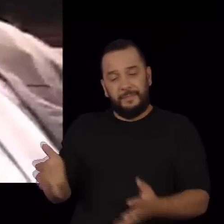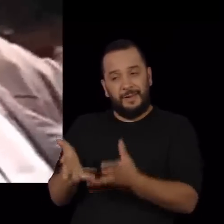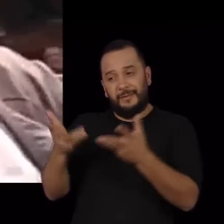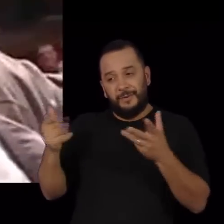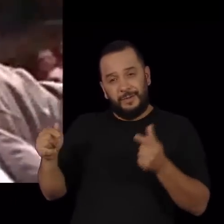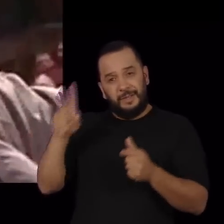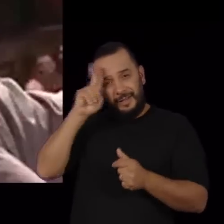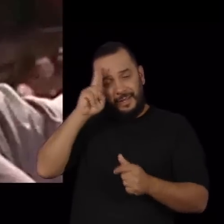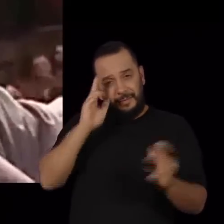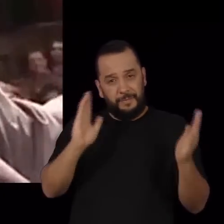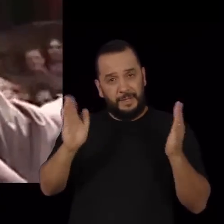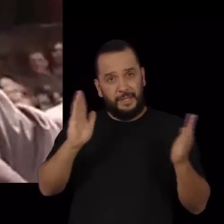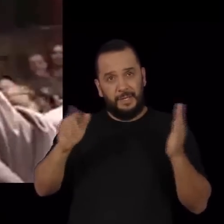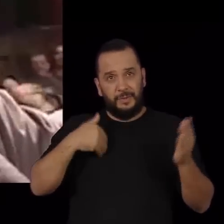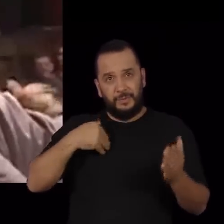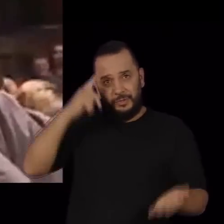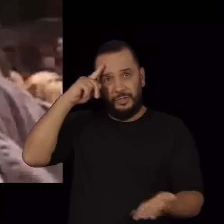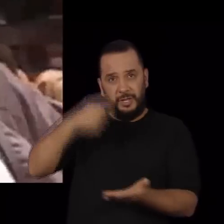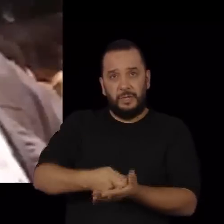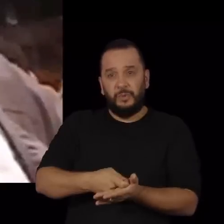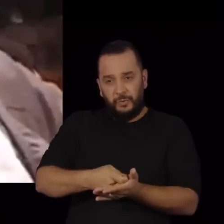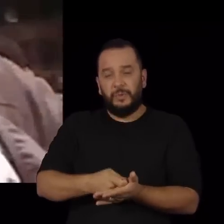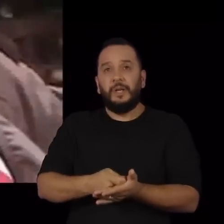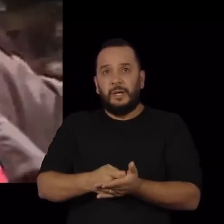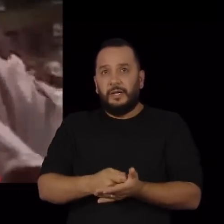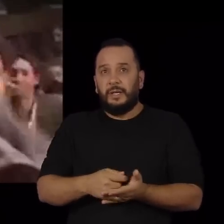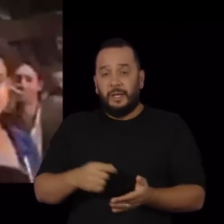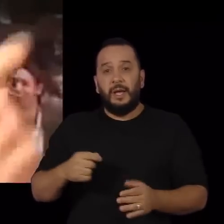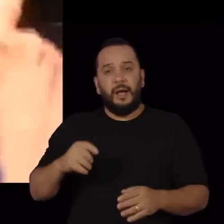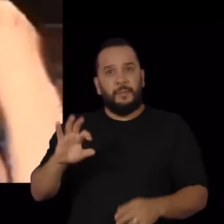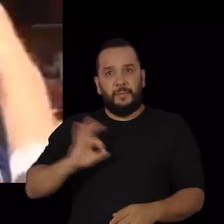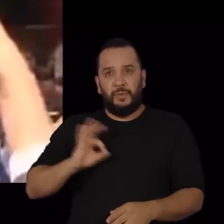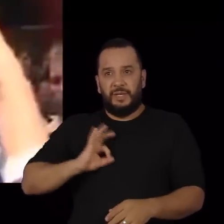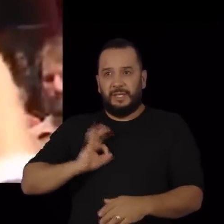plena ditadura, quando a polícia invadiu,